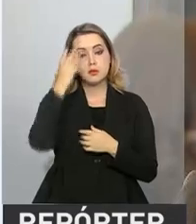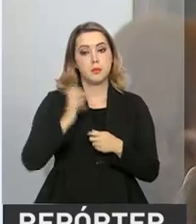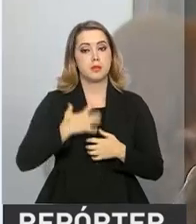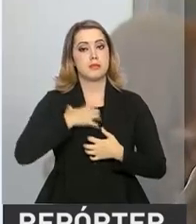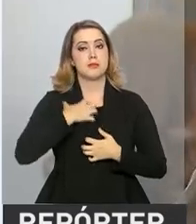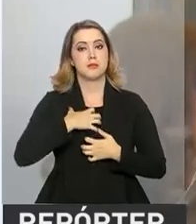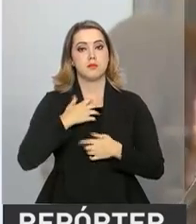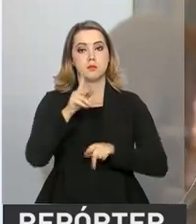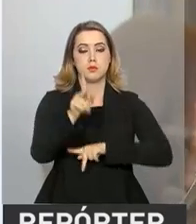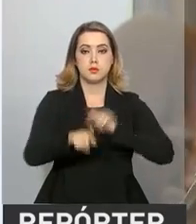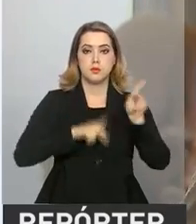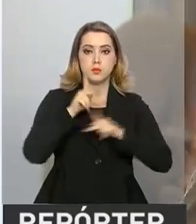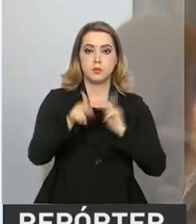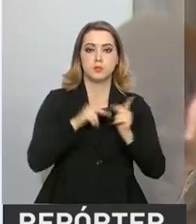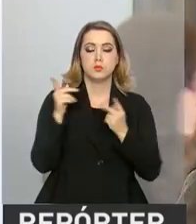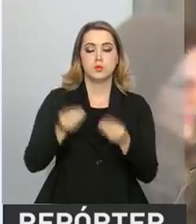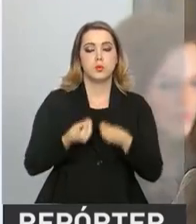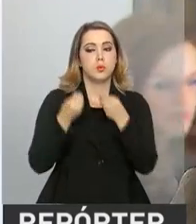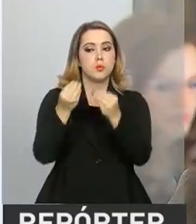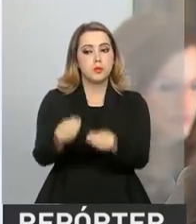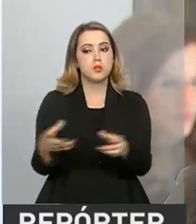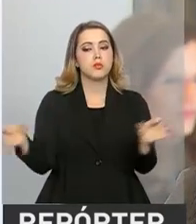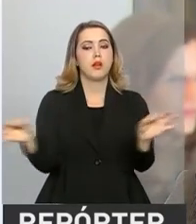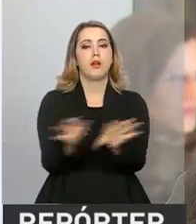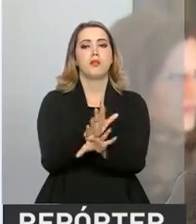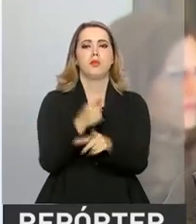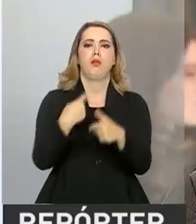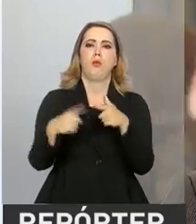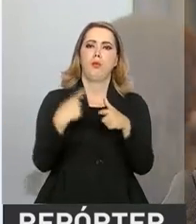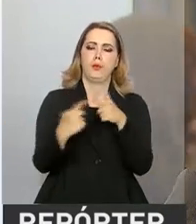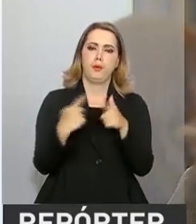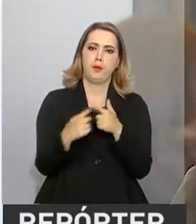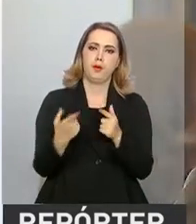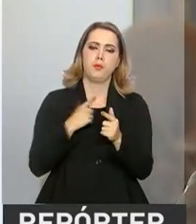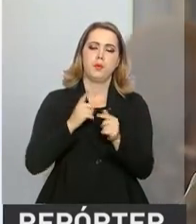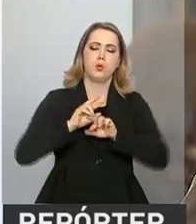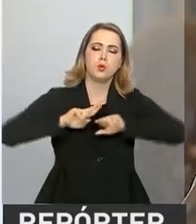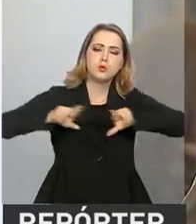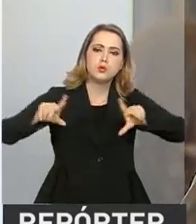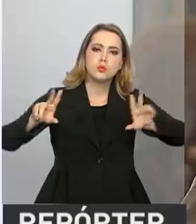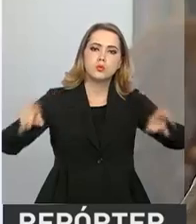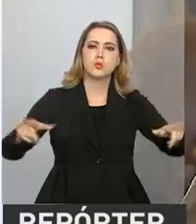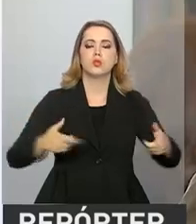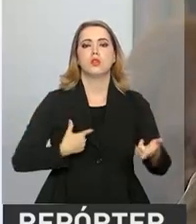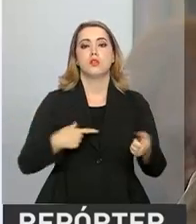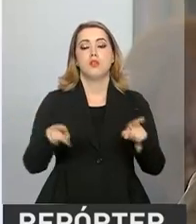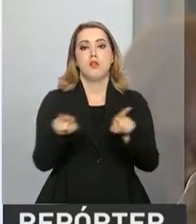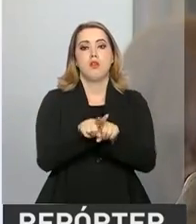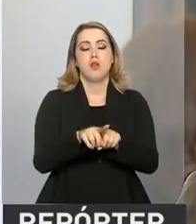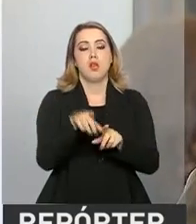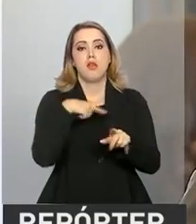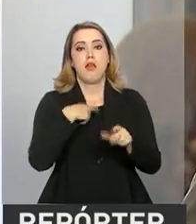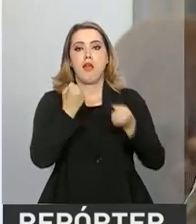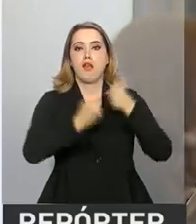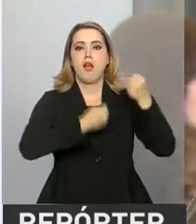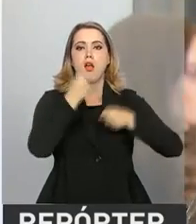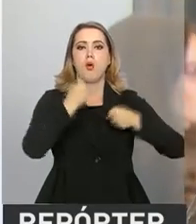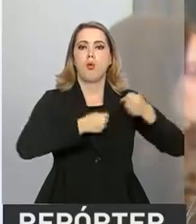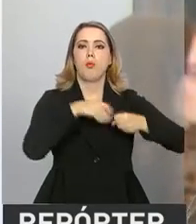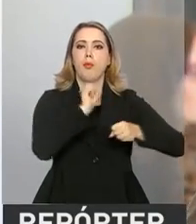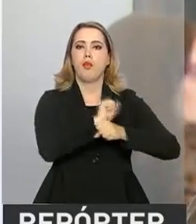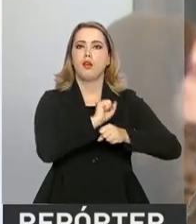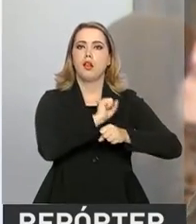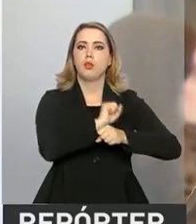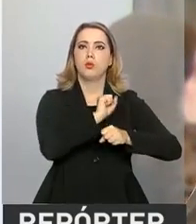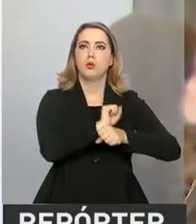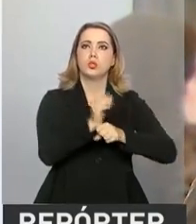para dar solução a essa questão. Existem outras ações, leilão de automóveis que estão em pátios,